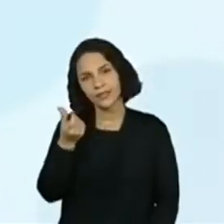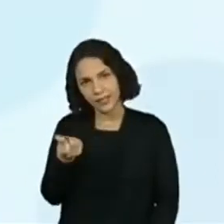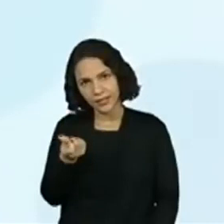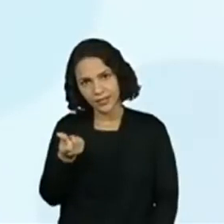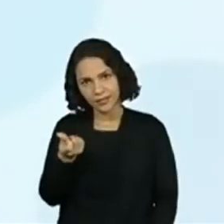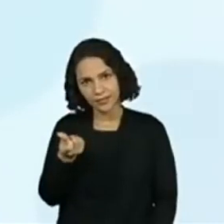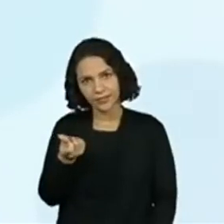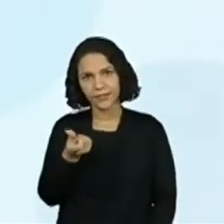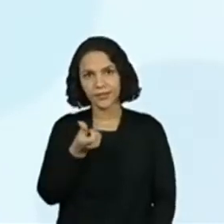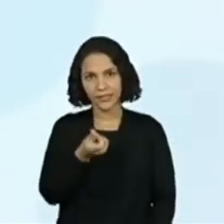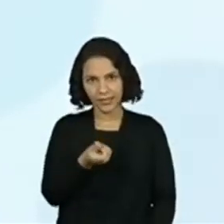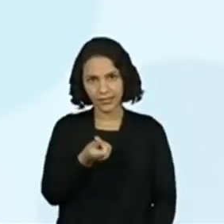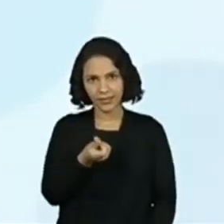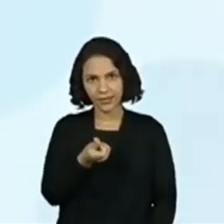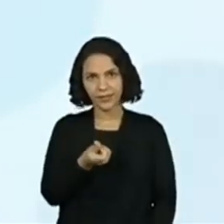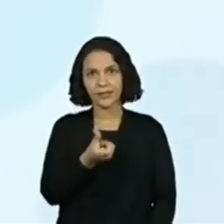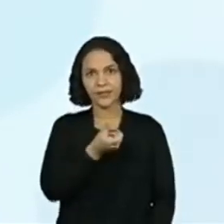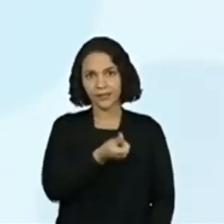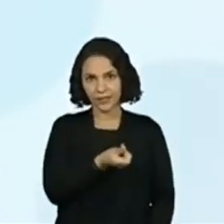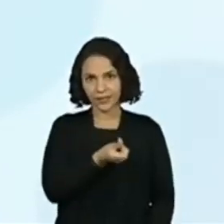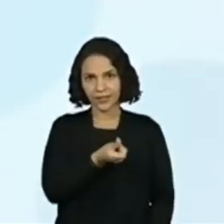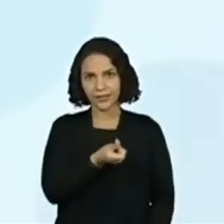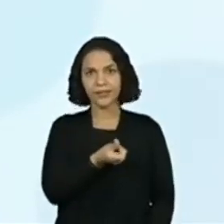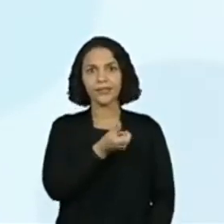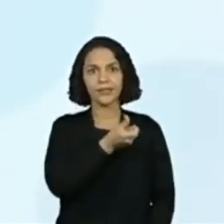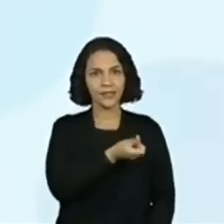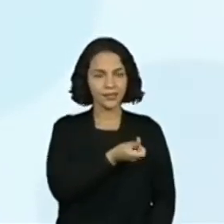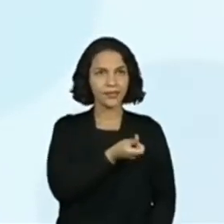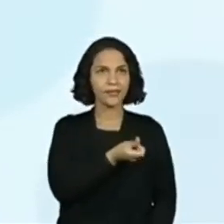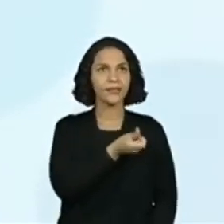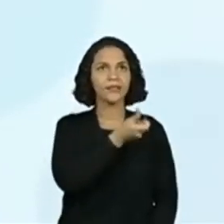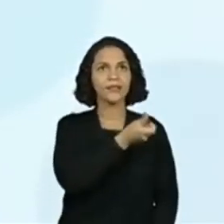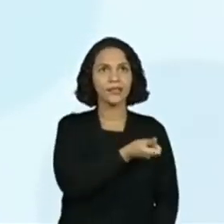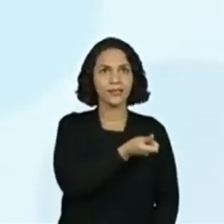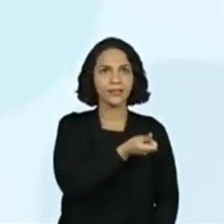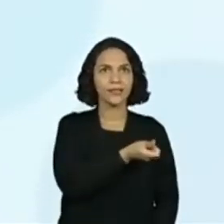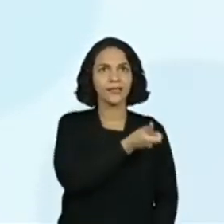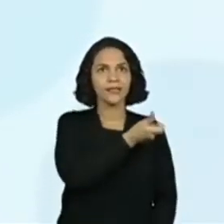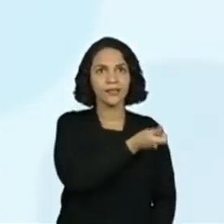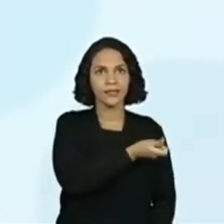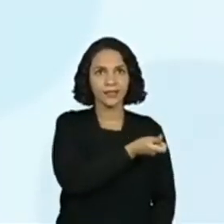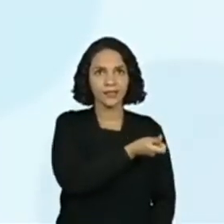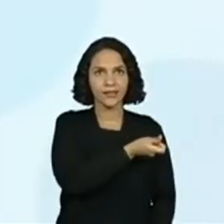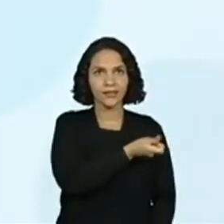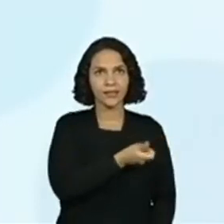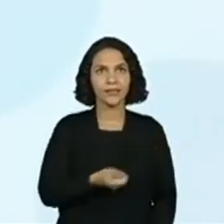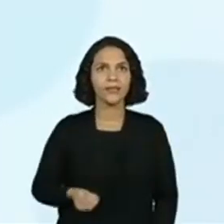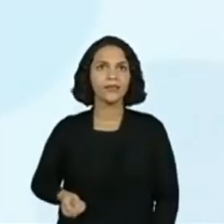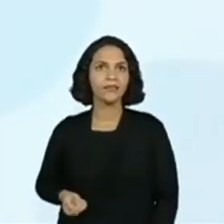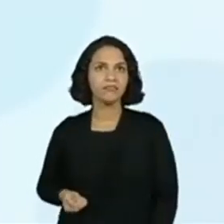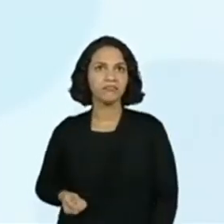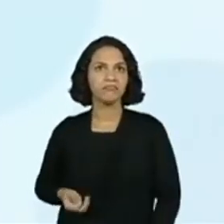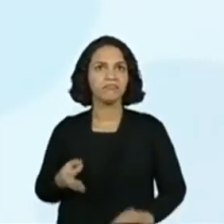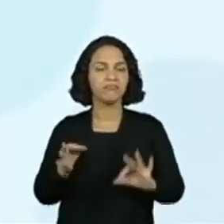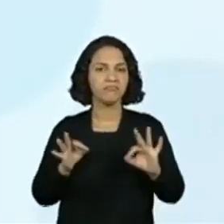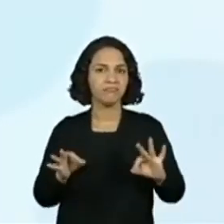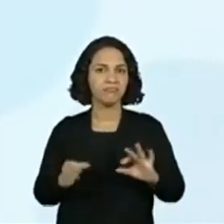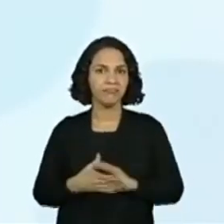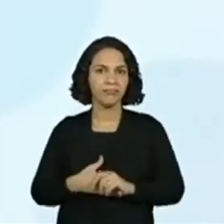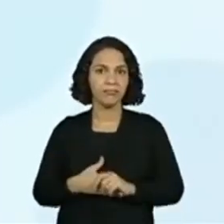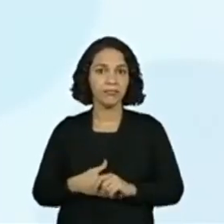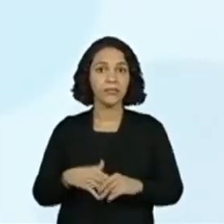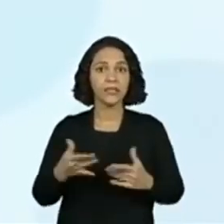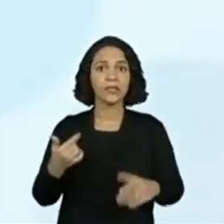6, 6, 6, 6, 6, 6. E mais 6. Então,